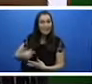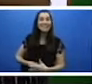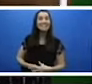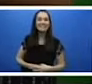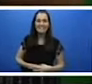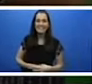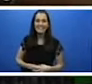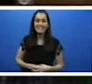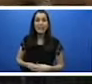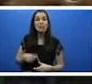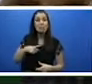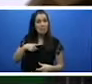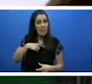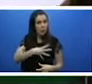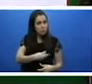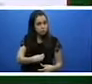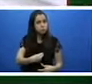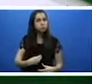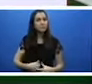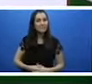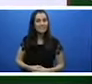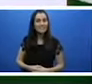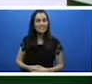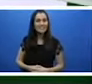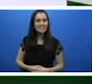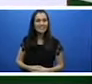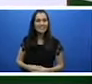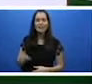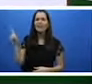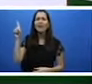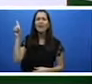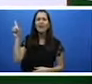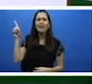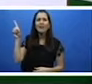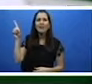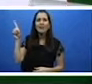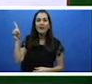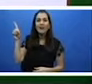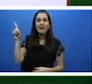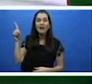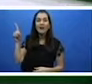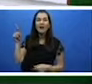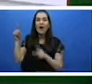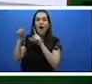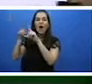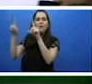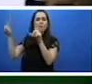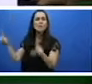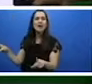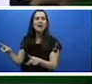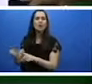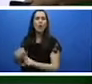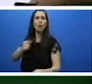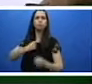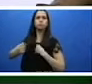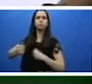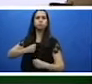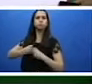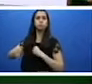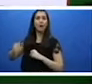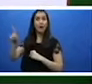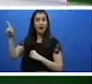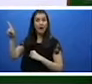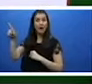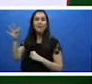Tem filhotinho. E essa aqui, ó, da página 293, nós estamos. A gorila